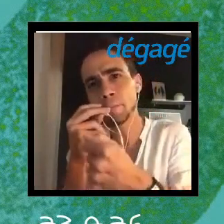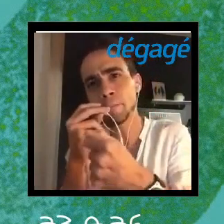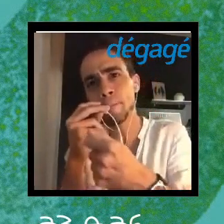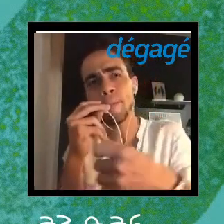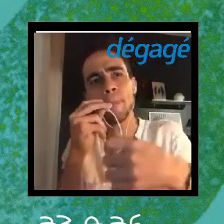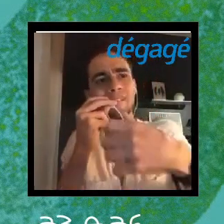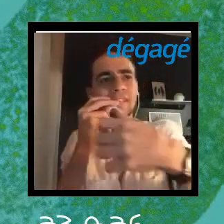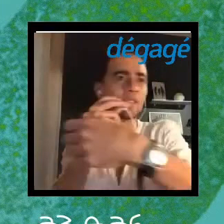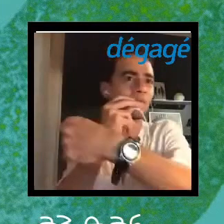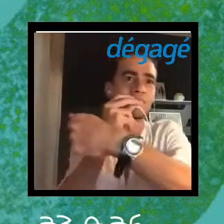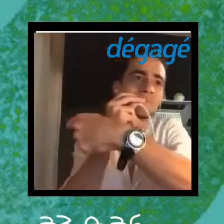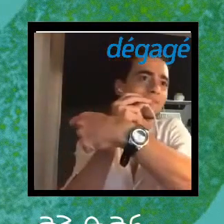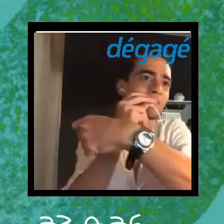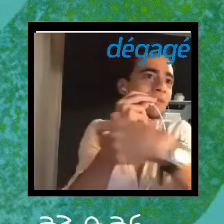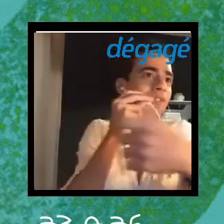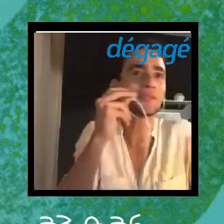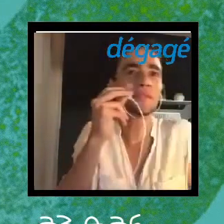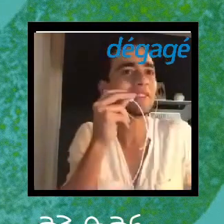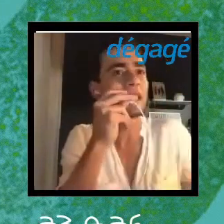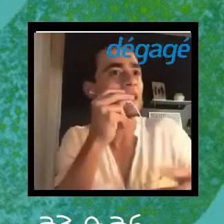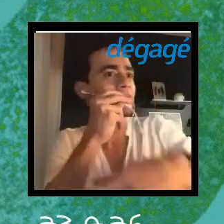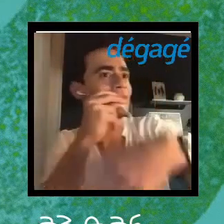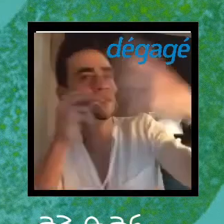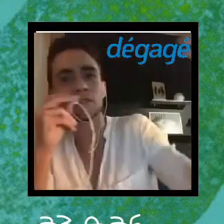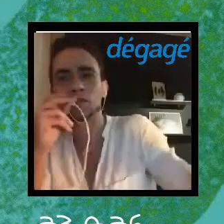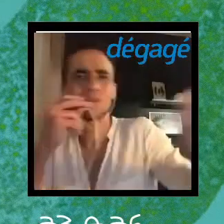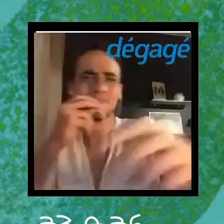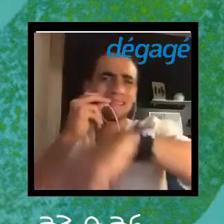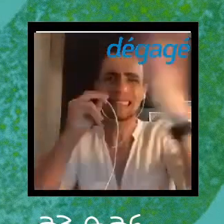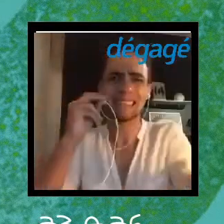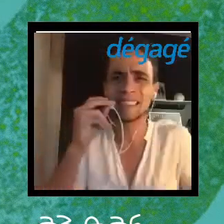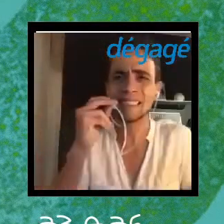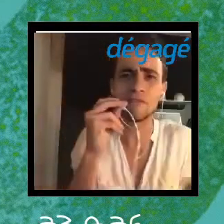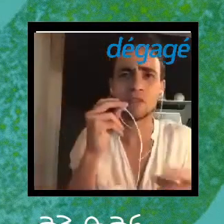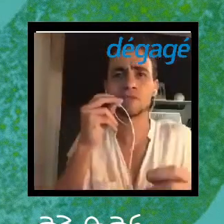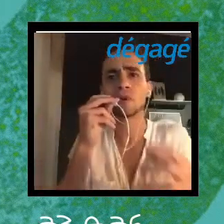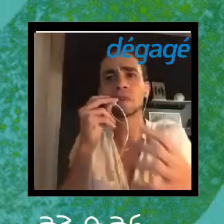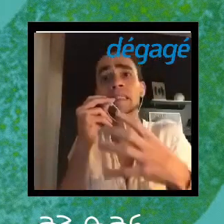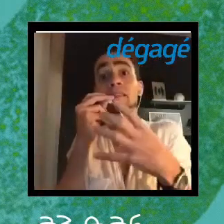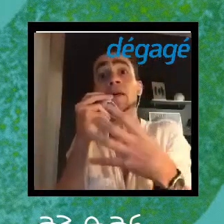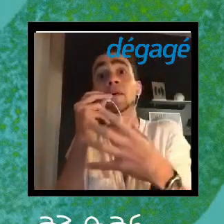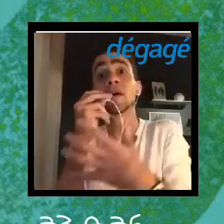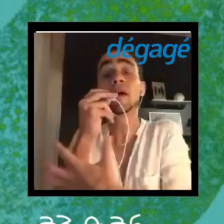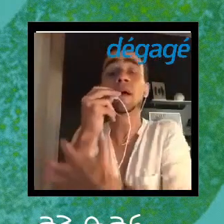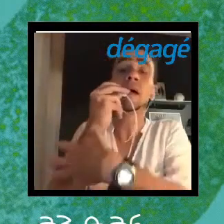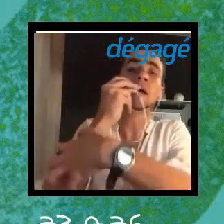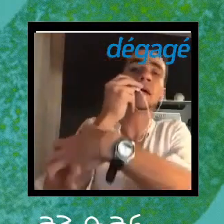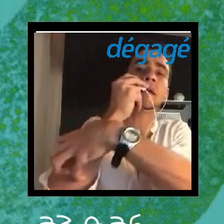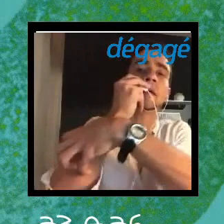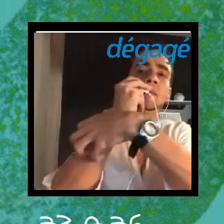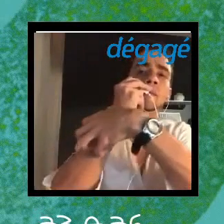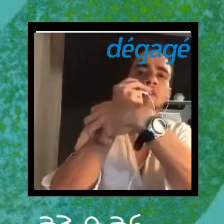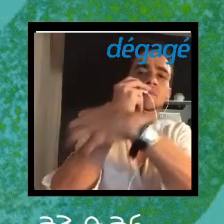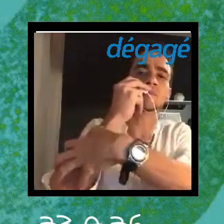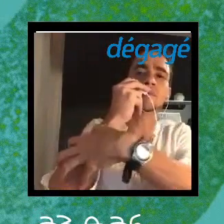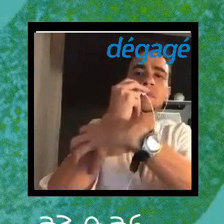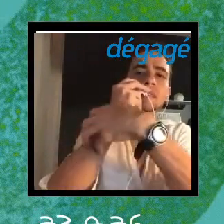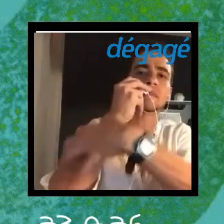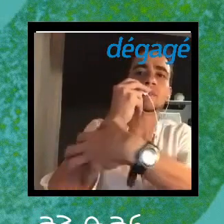cansar. A gente não repetiu, não fez nada. Nesse dia só estava de volta e então,